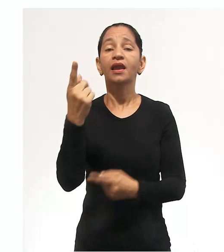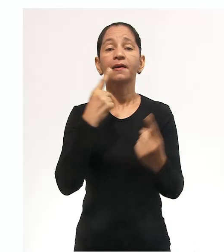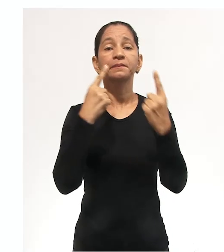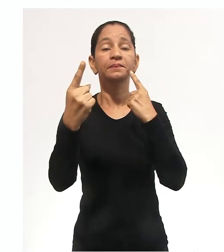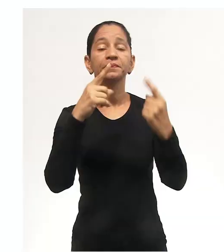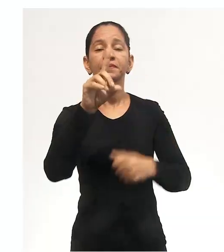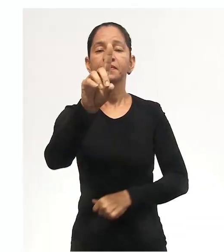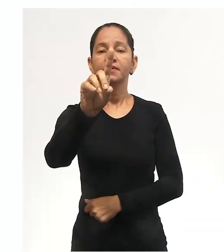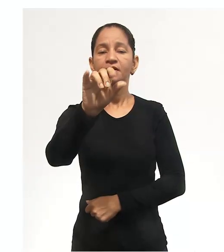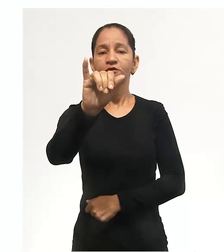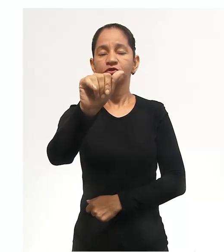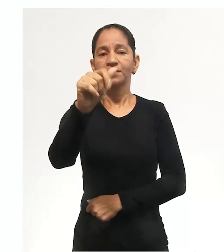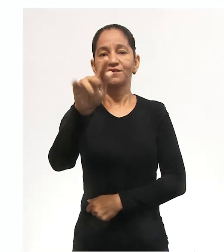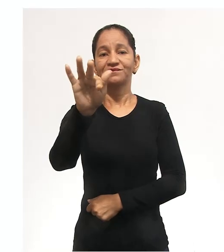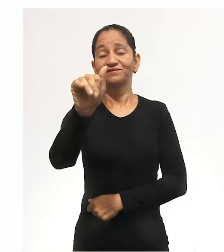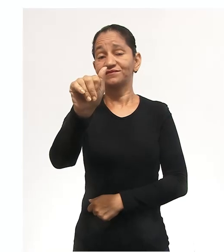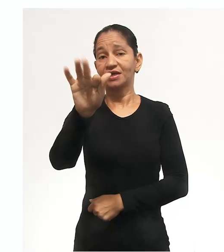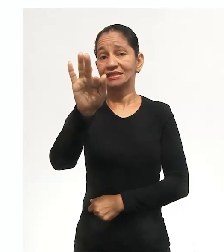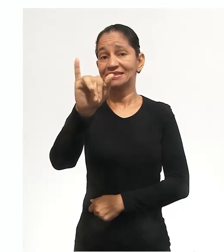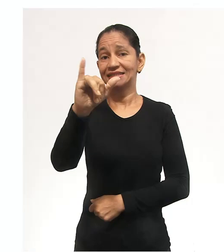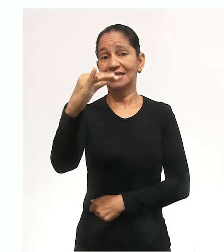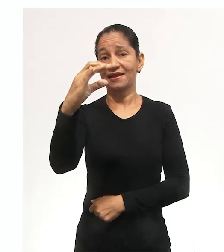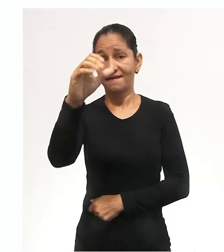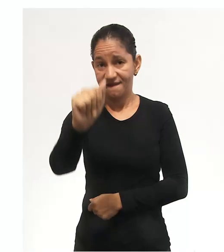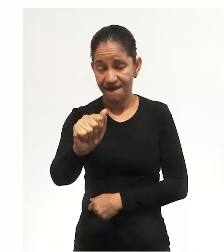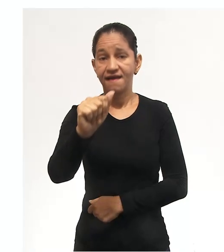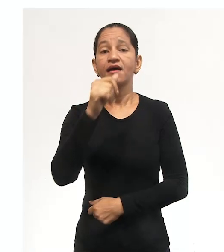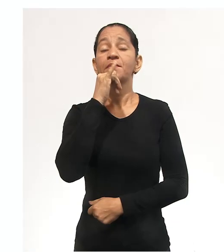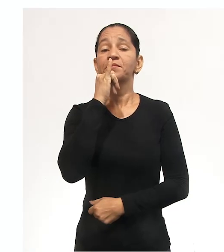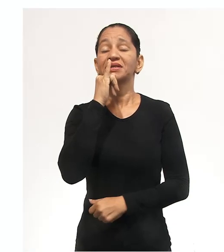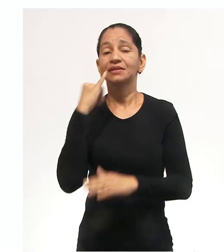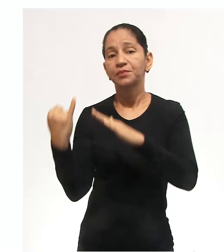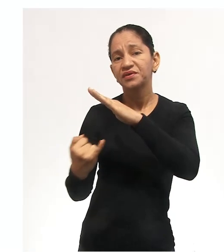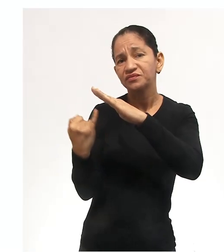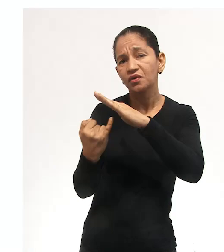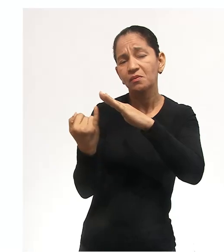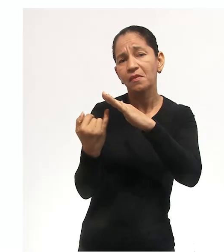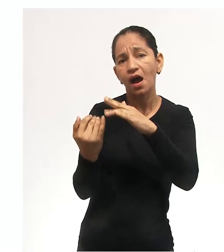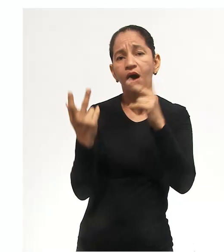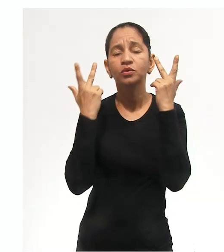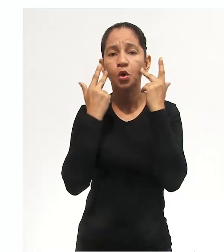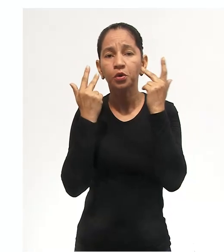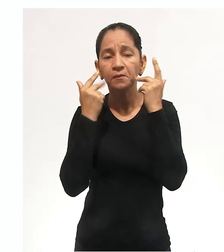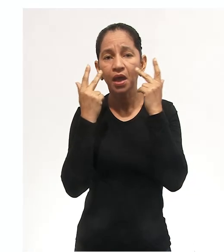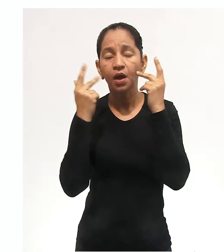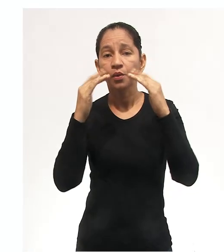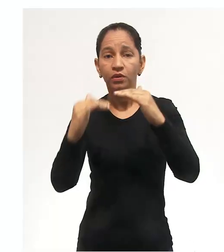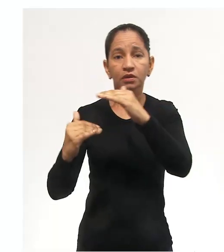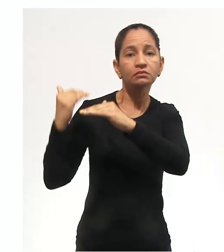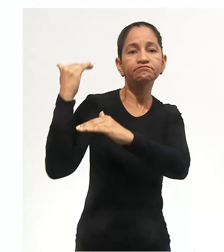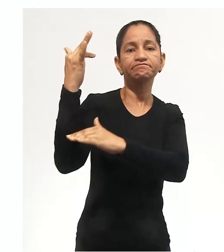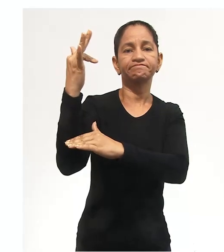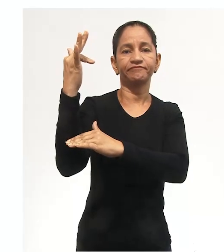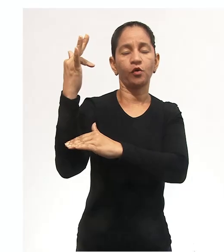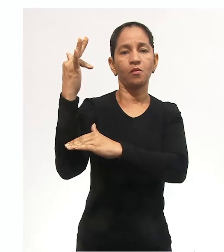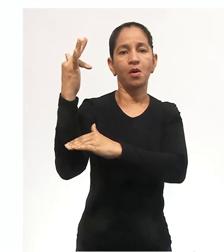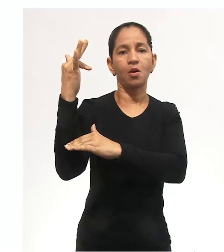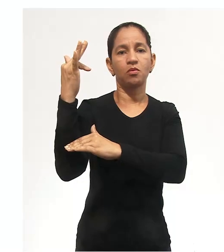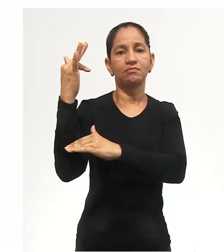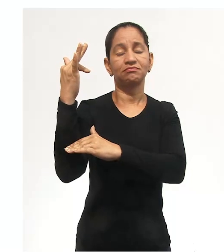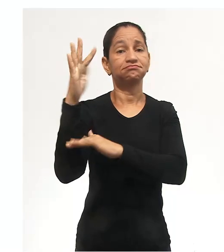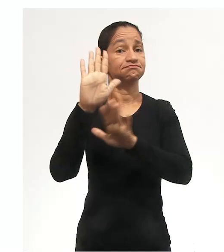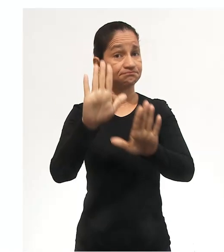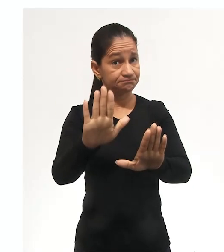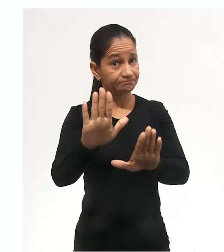a diferença entre a linguagem formal e informal usada conforme o contexto. Aí isso aqui às